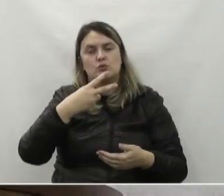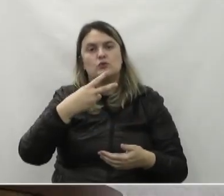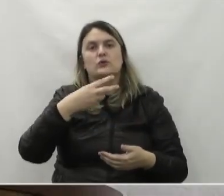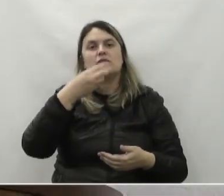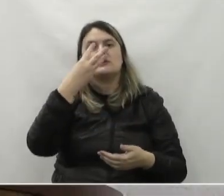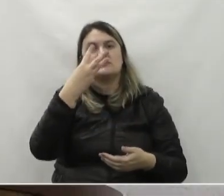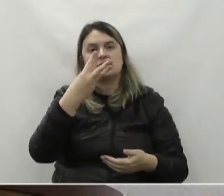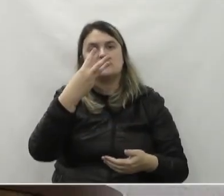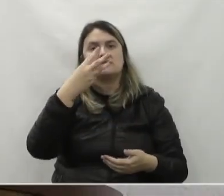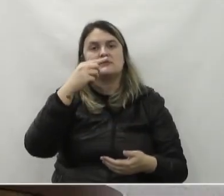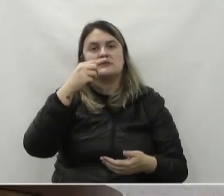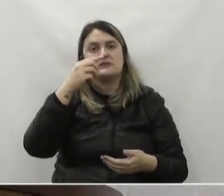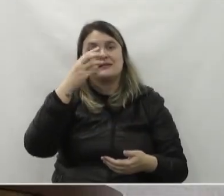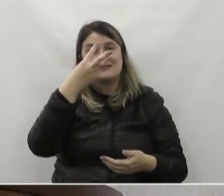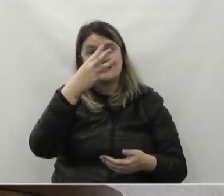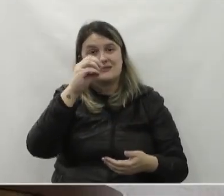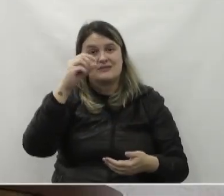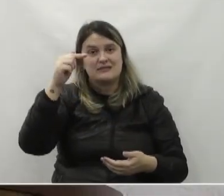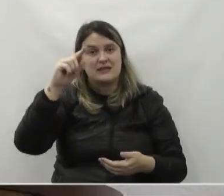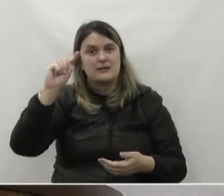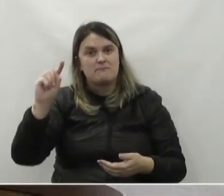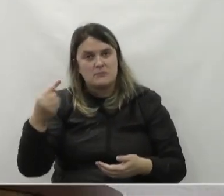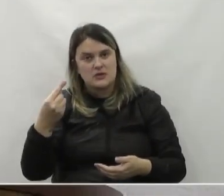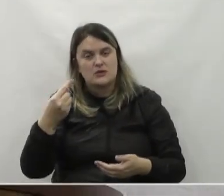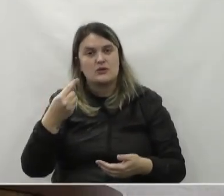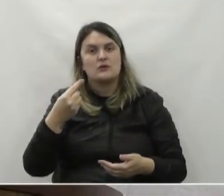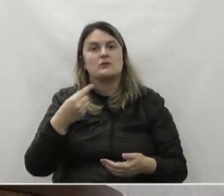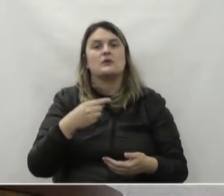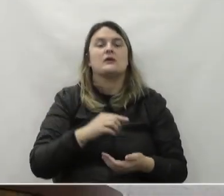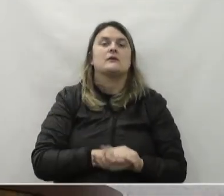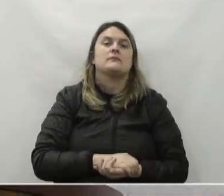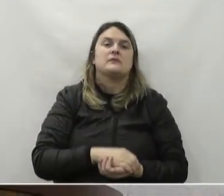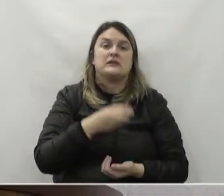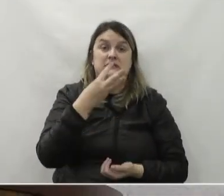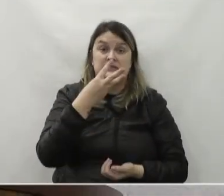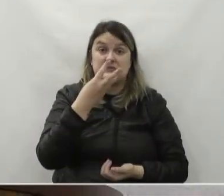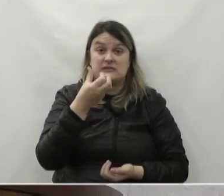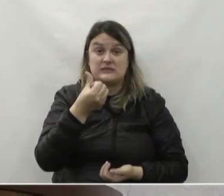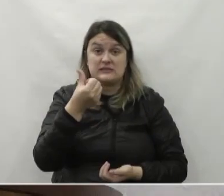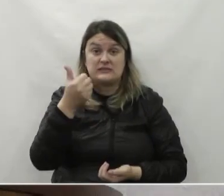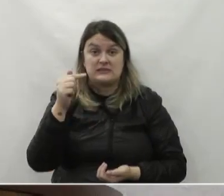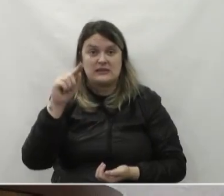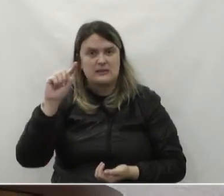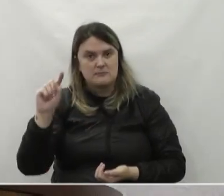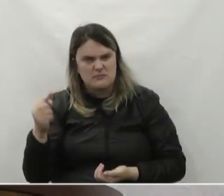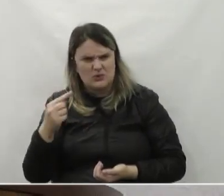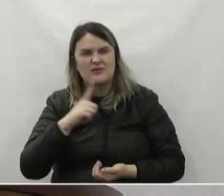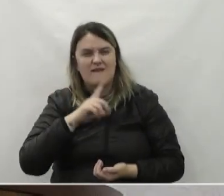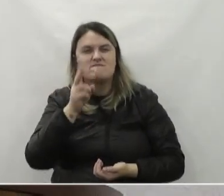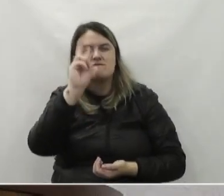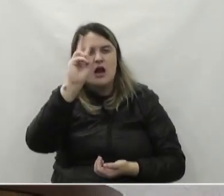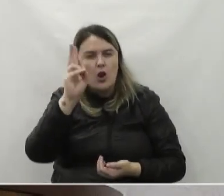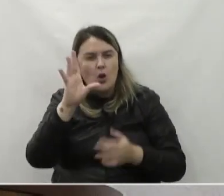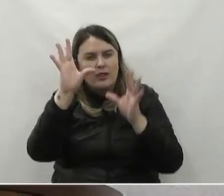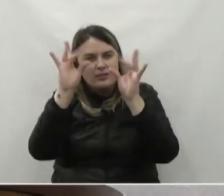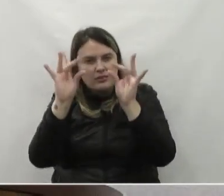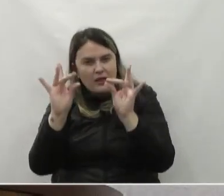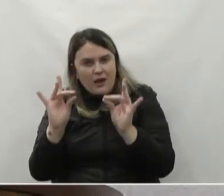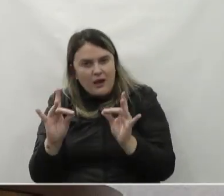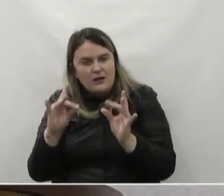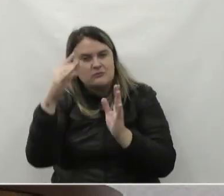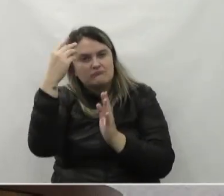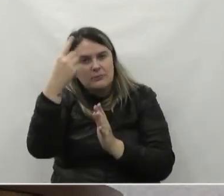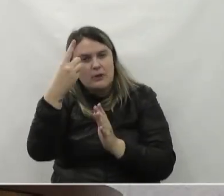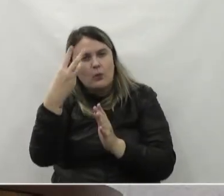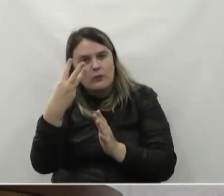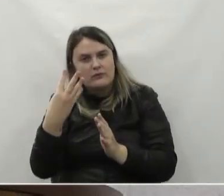agora, 307 mil. O quarto, o XXX, está lá 367 mil. E a última contraprestação, que